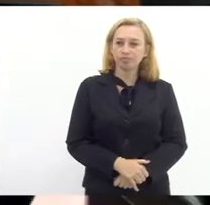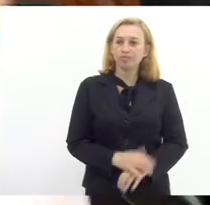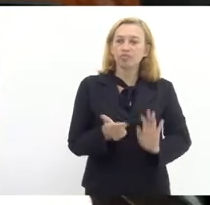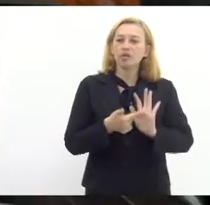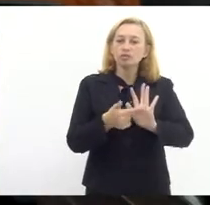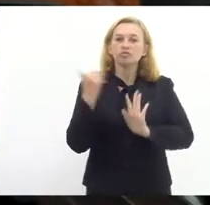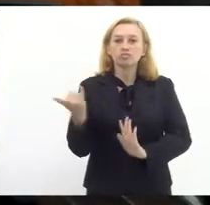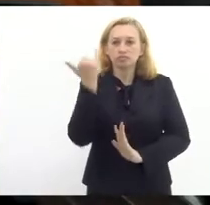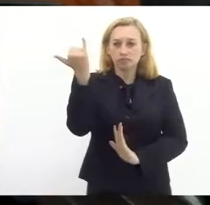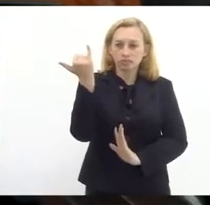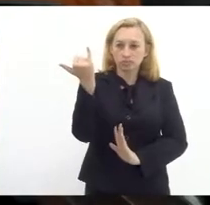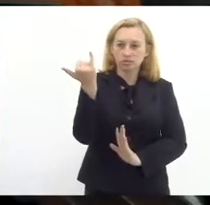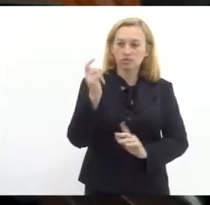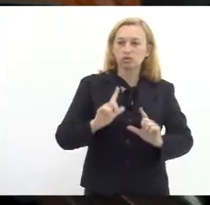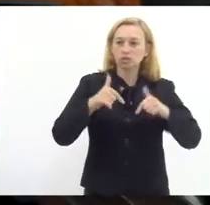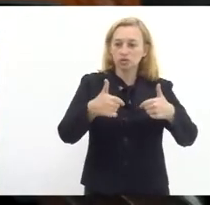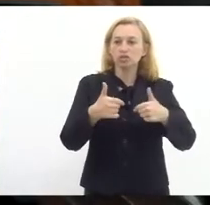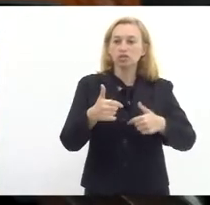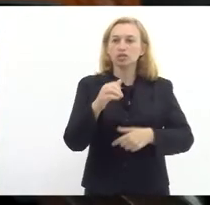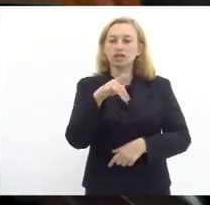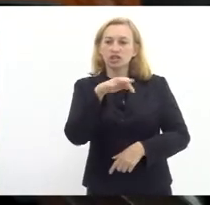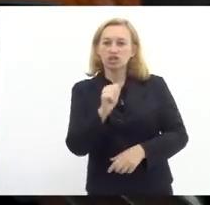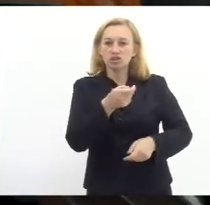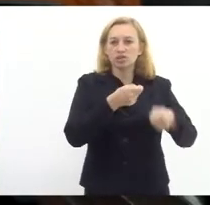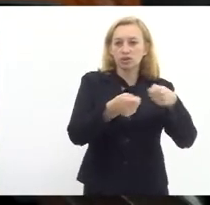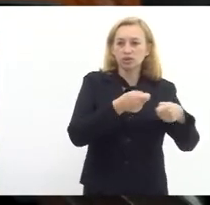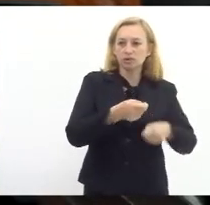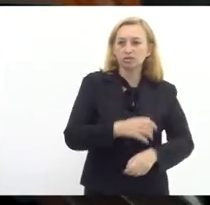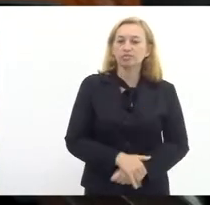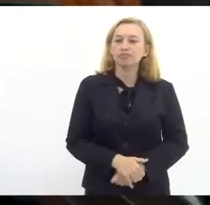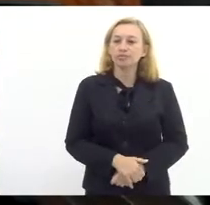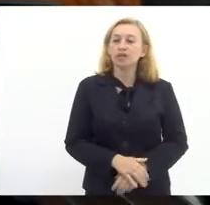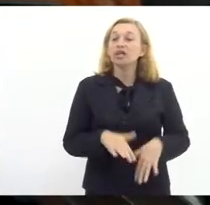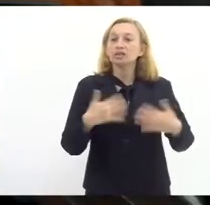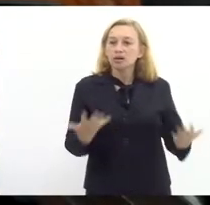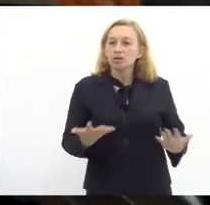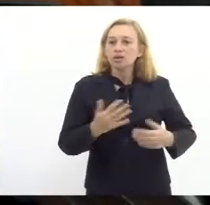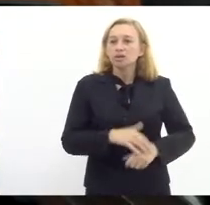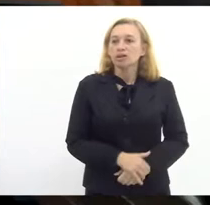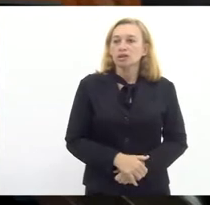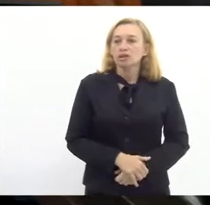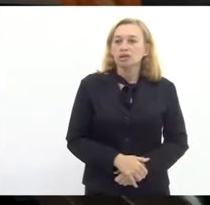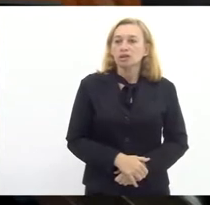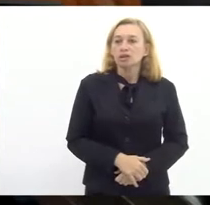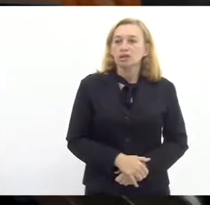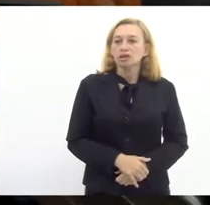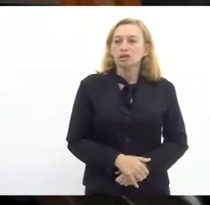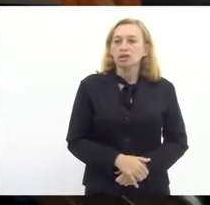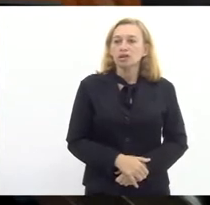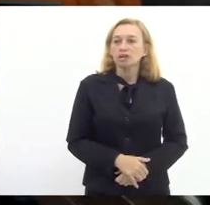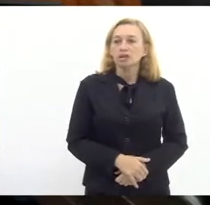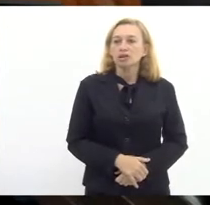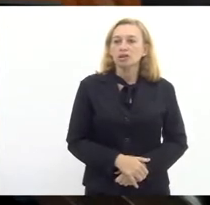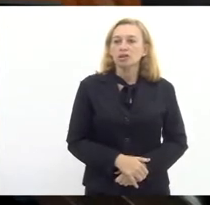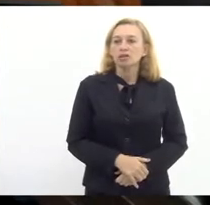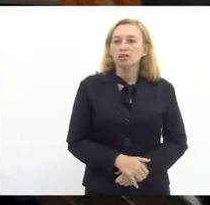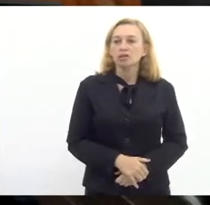demonstra a importância da atuação da agência reguladora. Então, isso é a